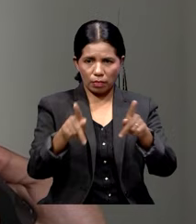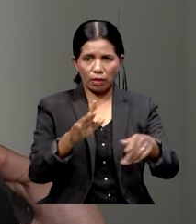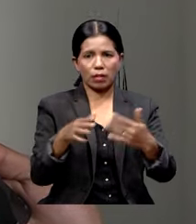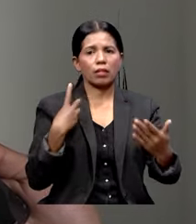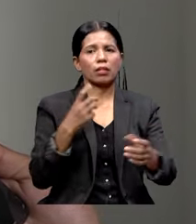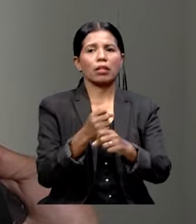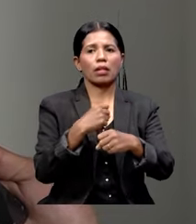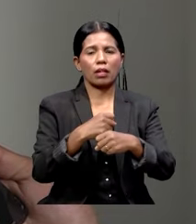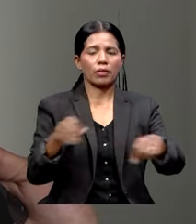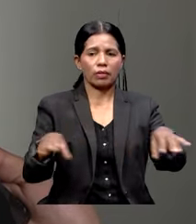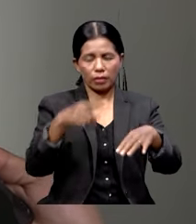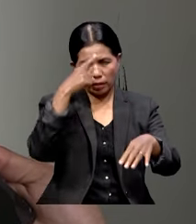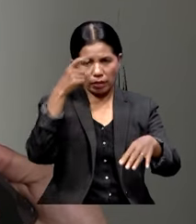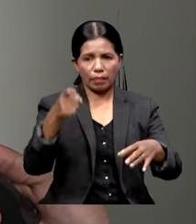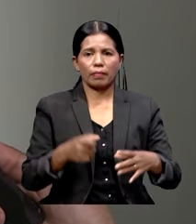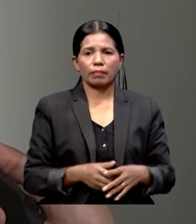o serviço. Também,